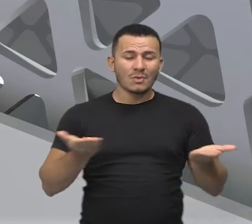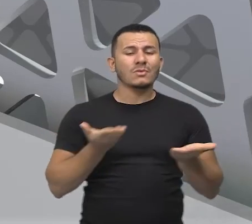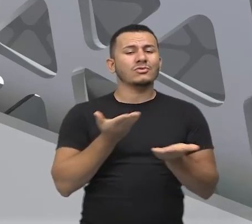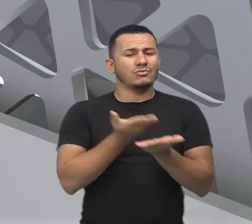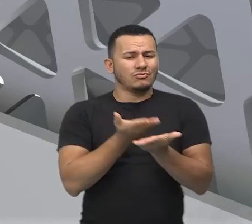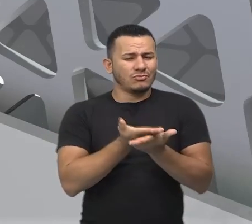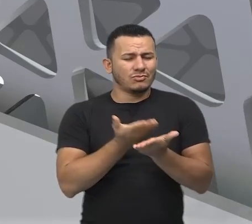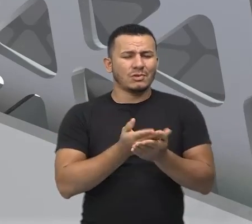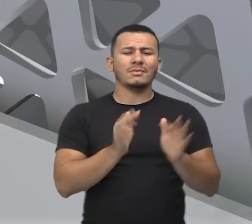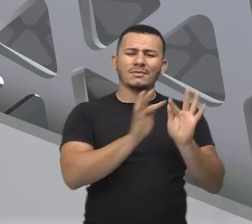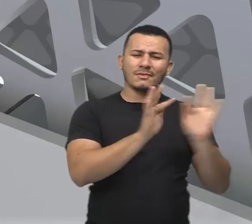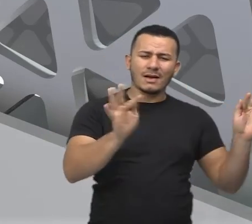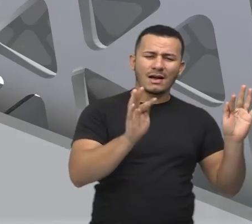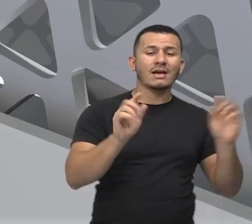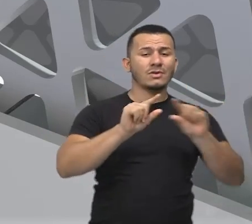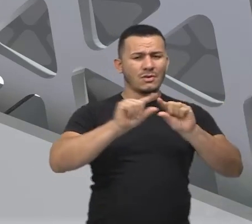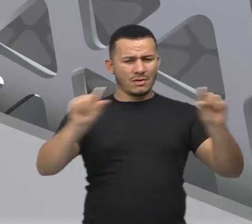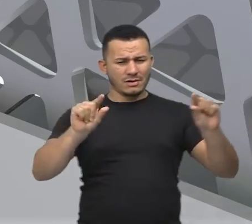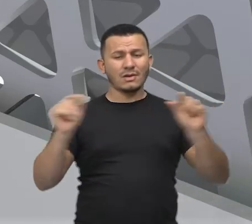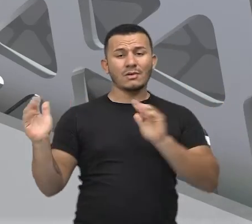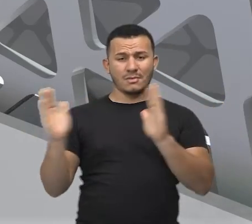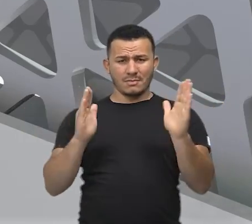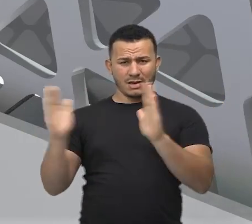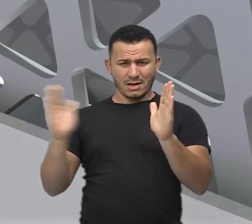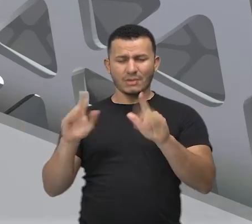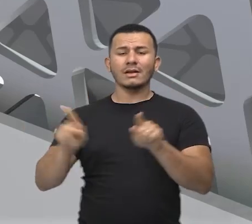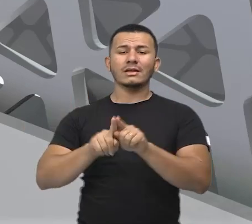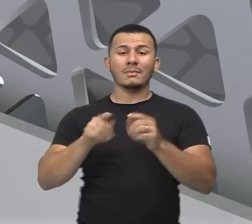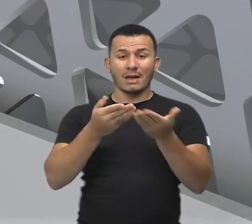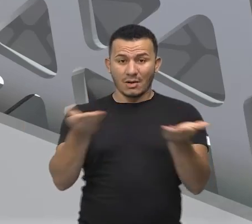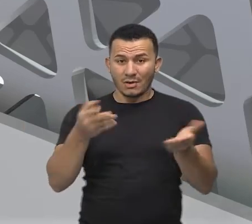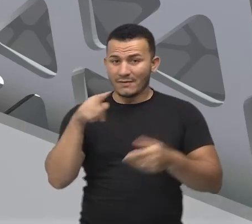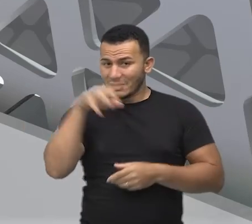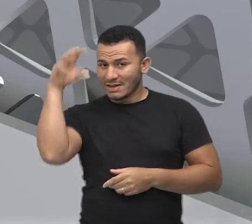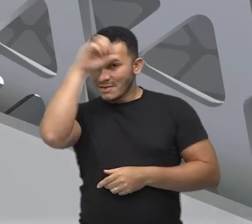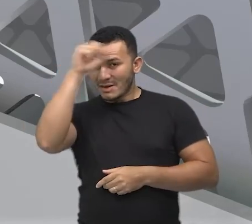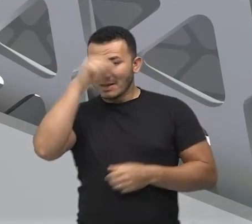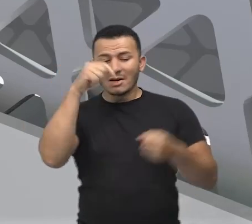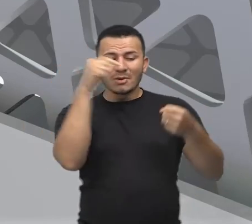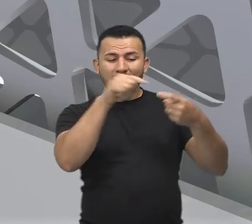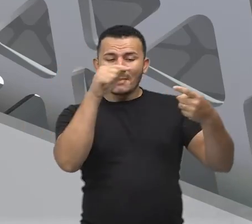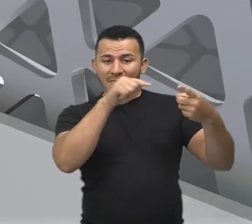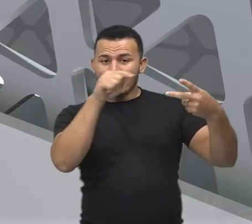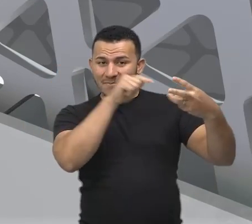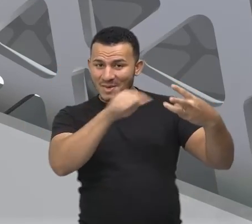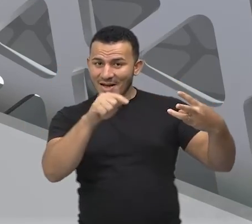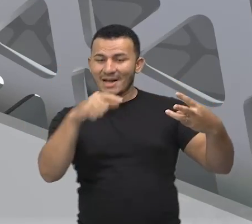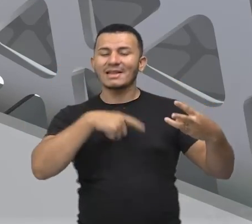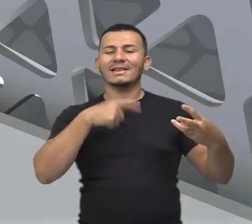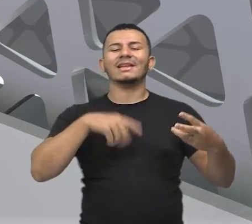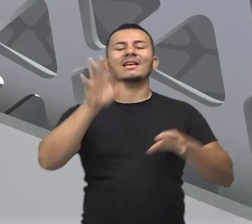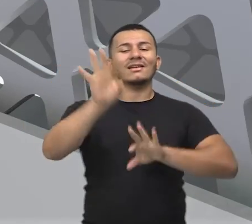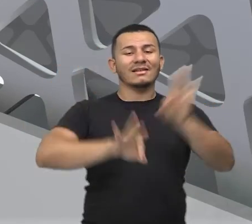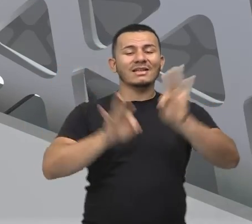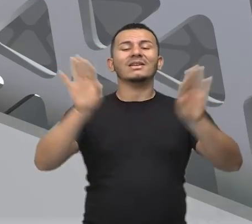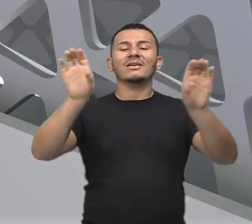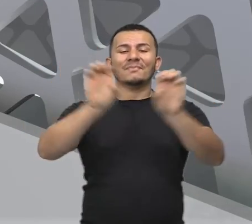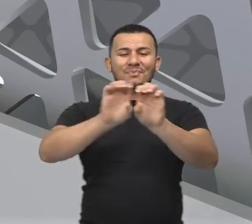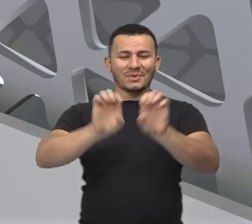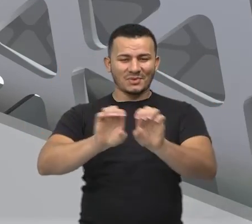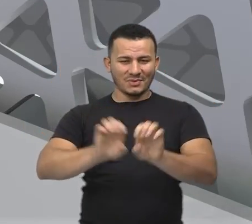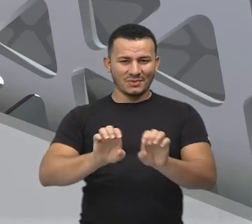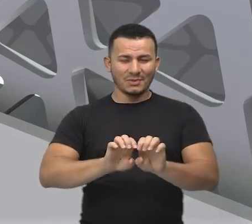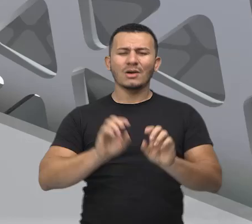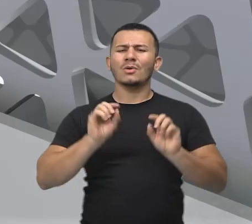na nossa aula, nós estudamos frases, orações, períodos e sabemos que estes enunciados, eles